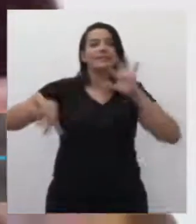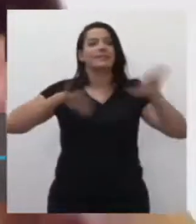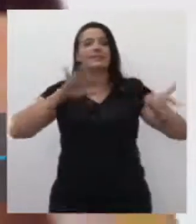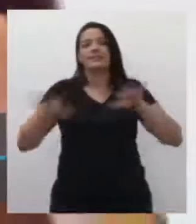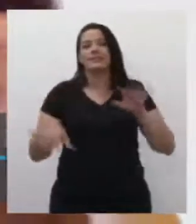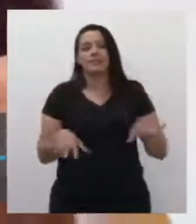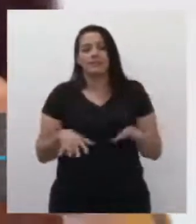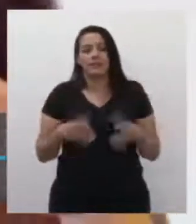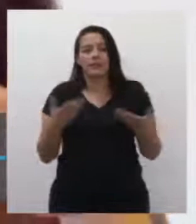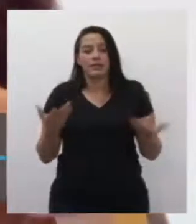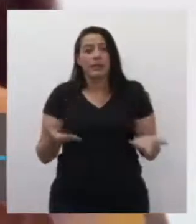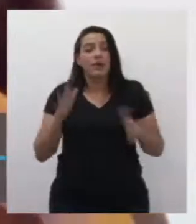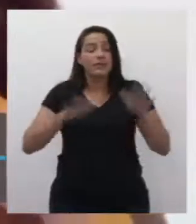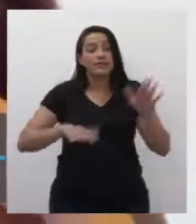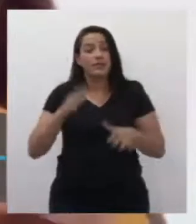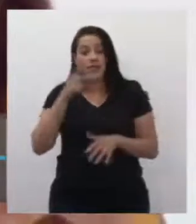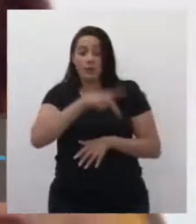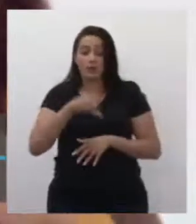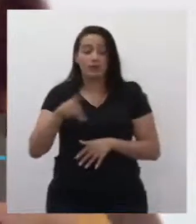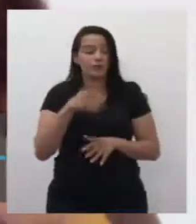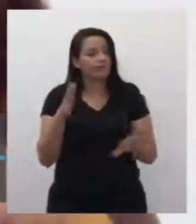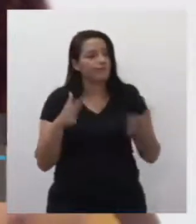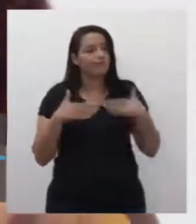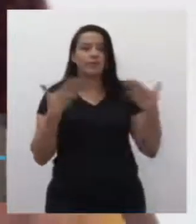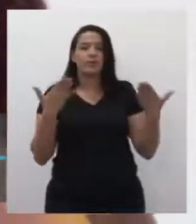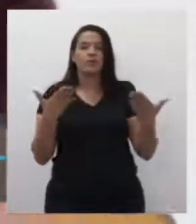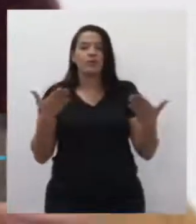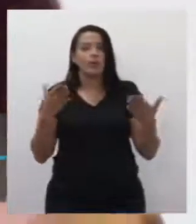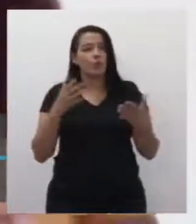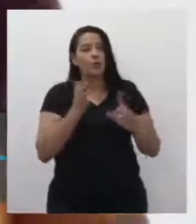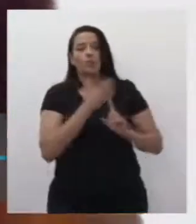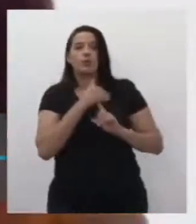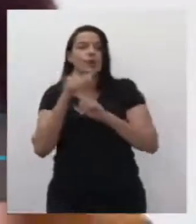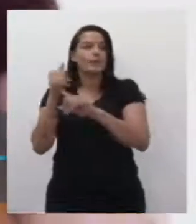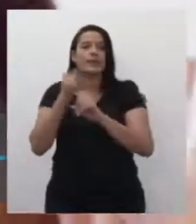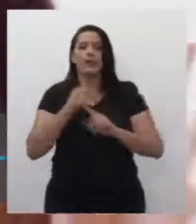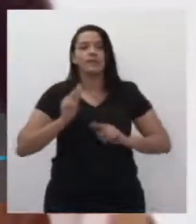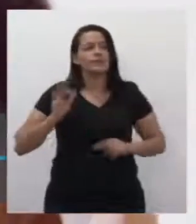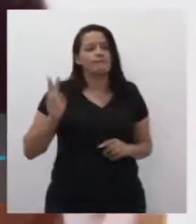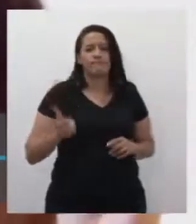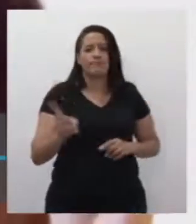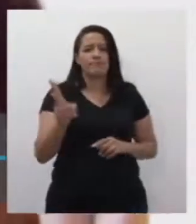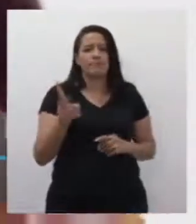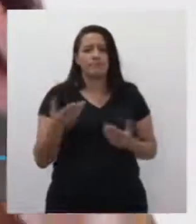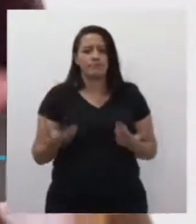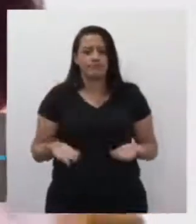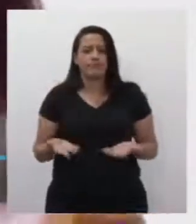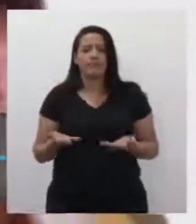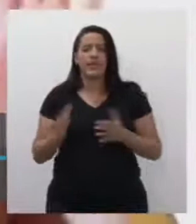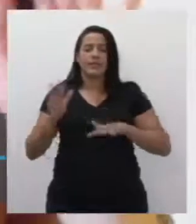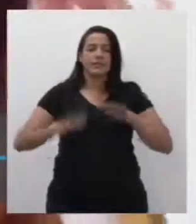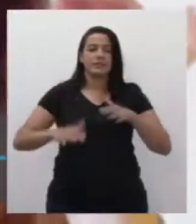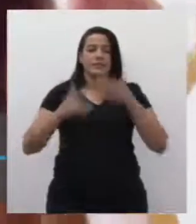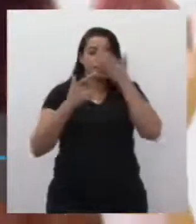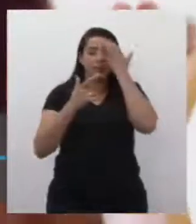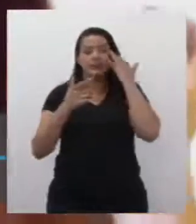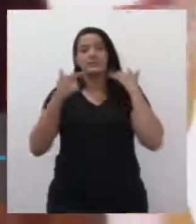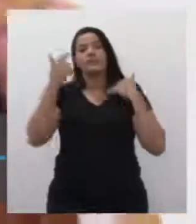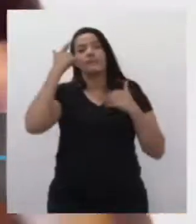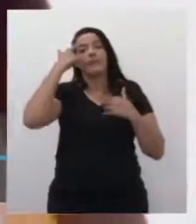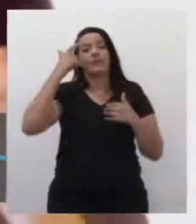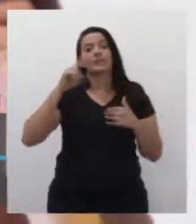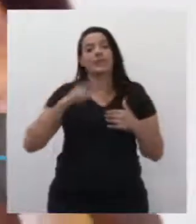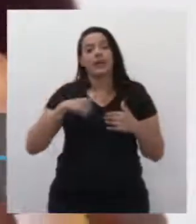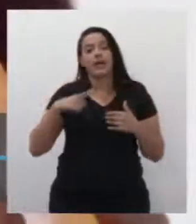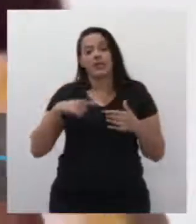assim, assustou um pouco, né? Porque uma coisa é quando a gente pensa numa estrutura, assim, vou adotar